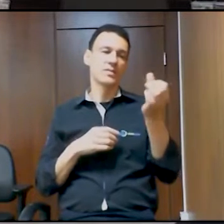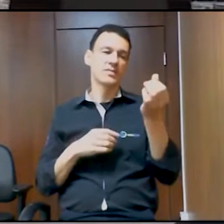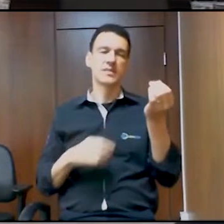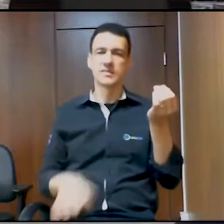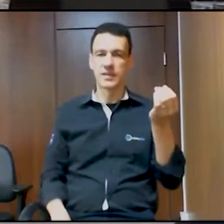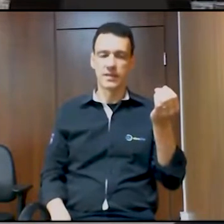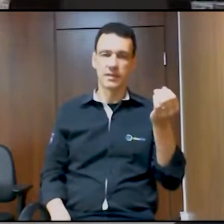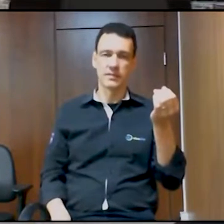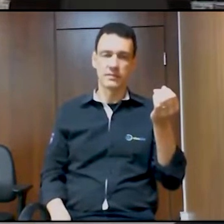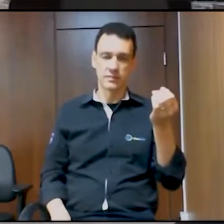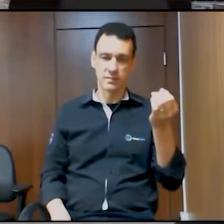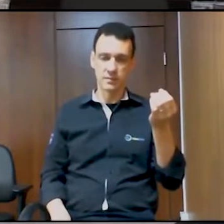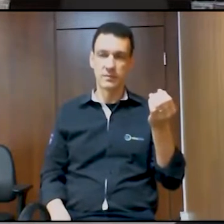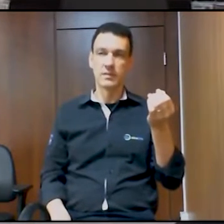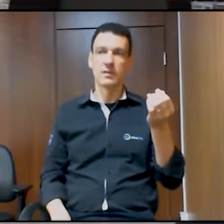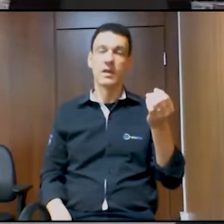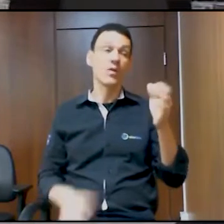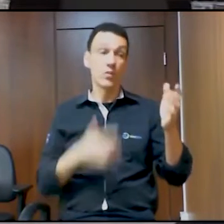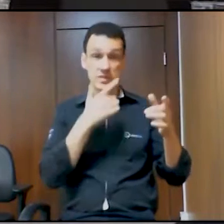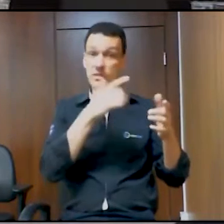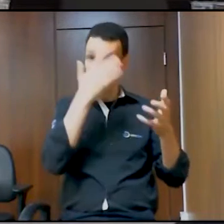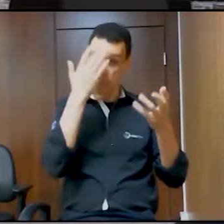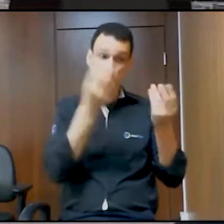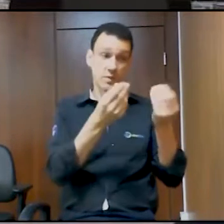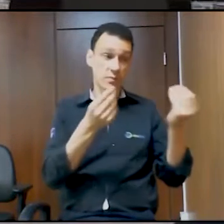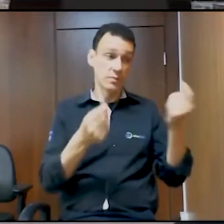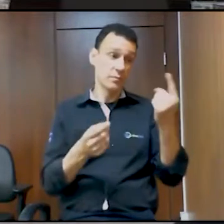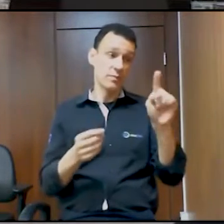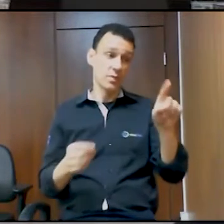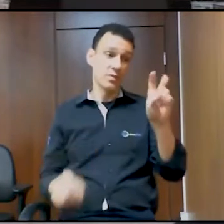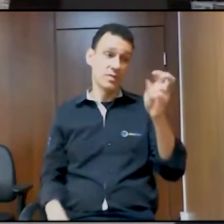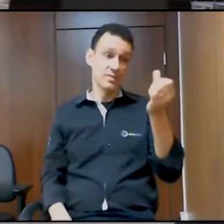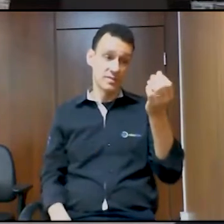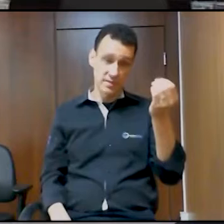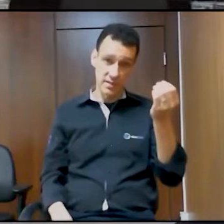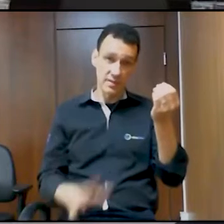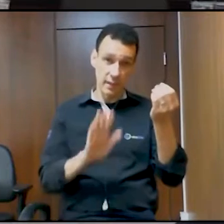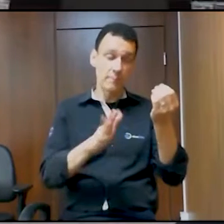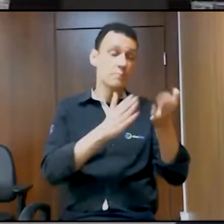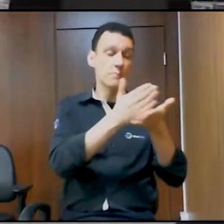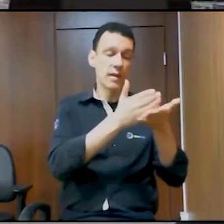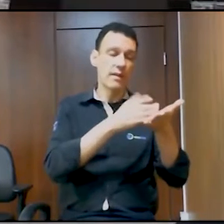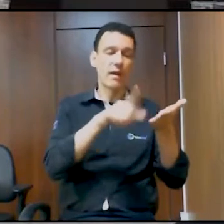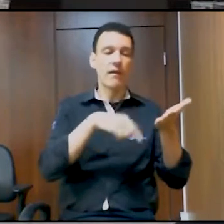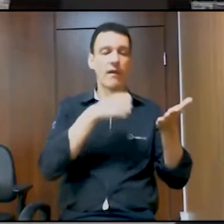uns testes, desses 1.560, metade eram idosos ou PCDs por